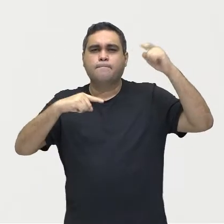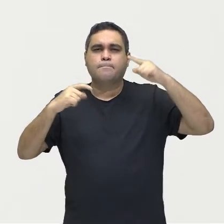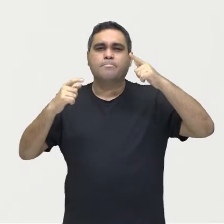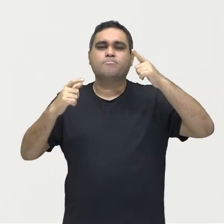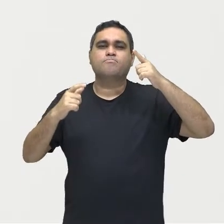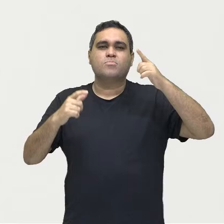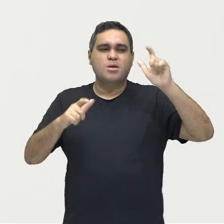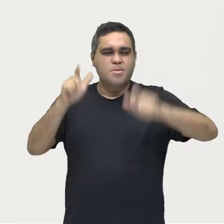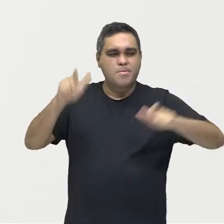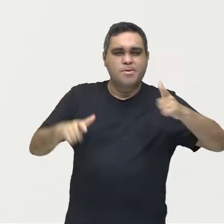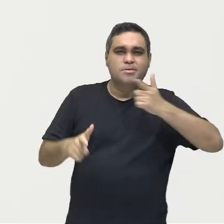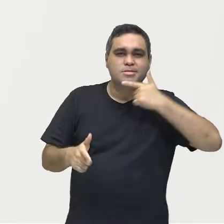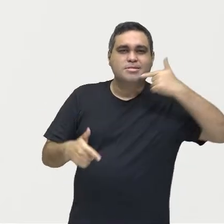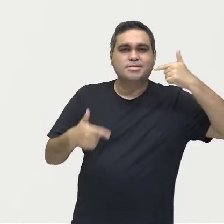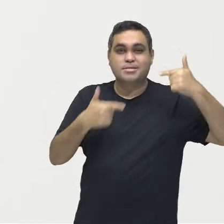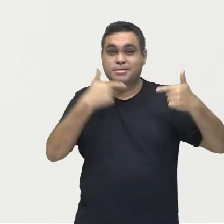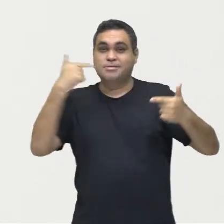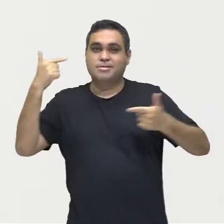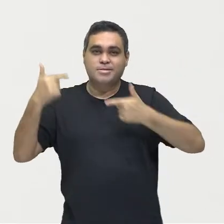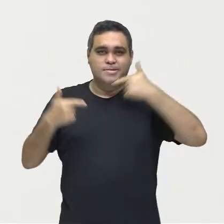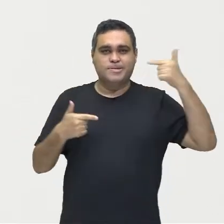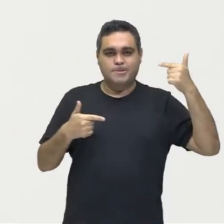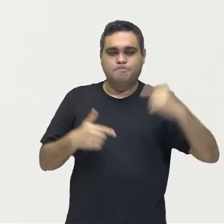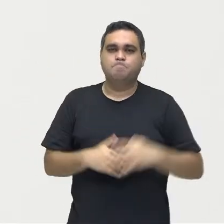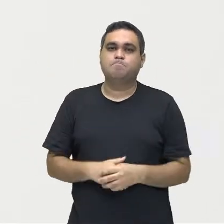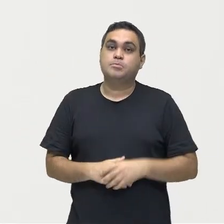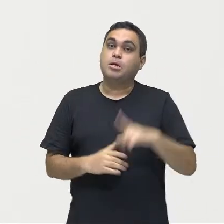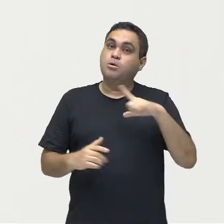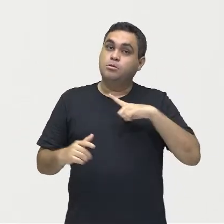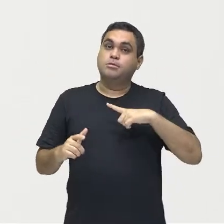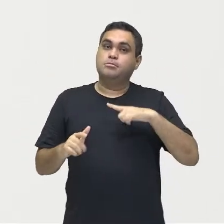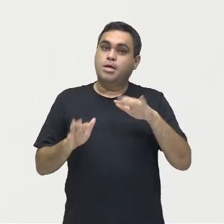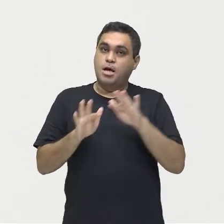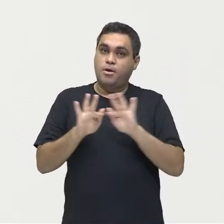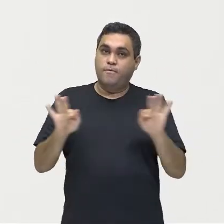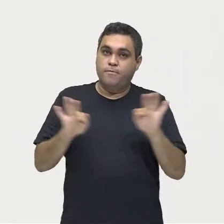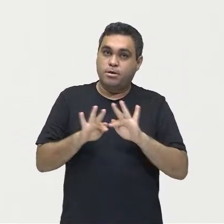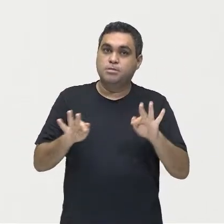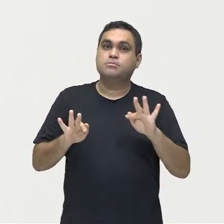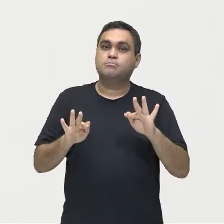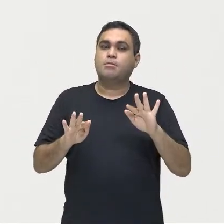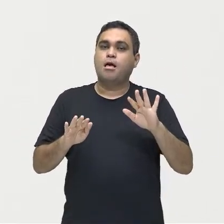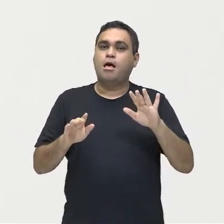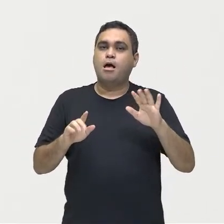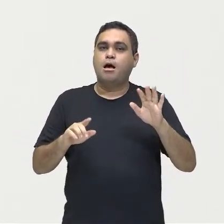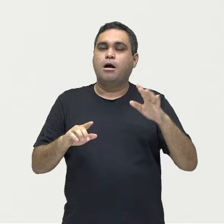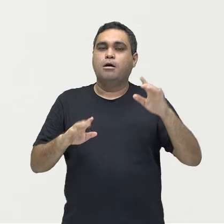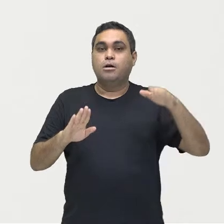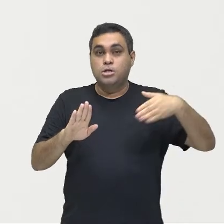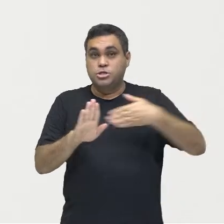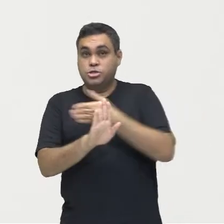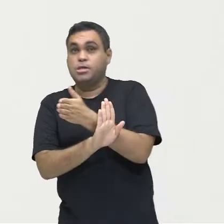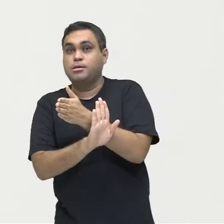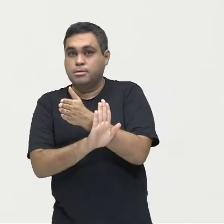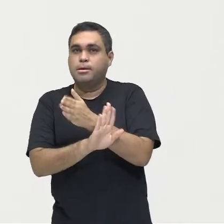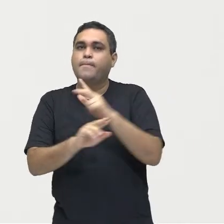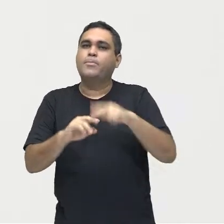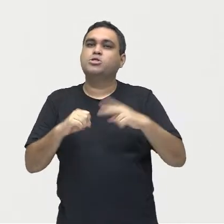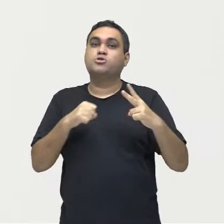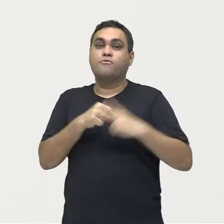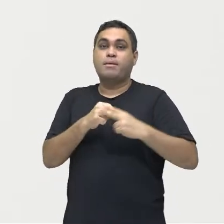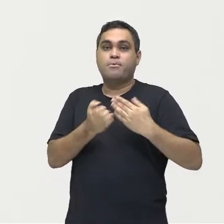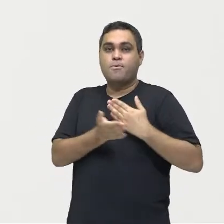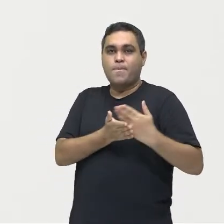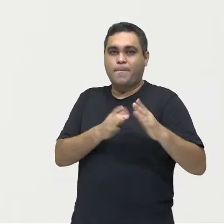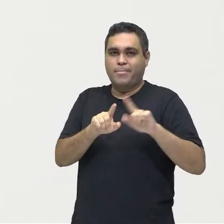pessoas. Eu tenho esta oração, esta frase, na ordem indireta, porque ela está começando com o verbo ventar.